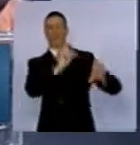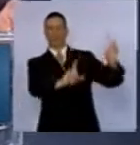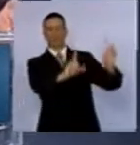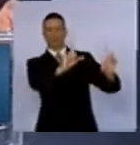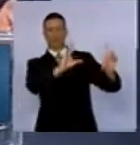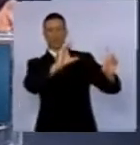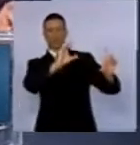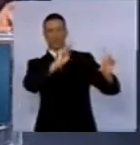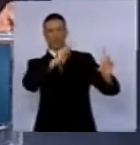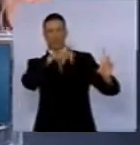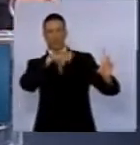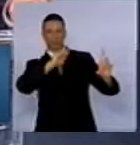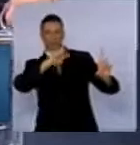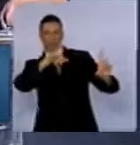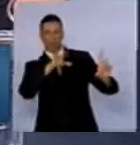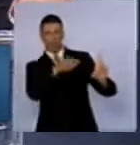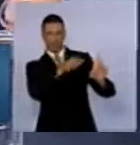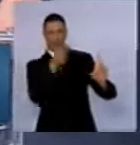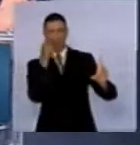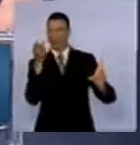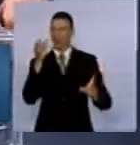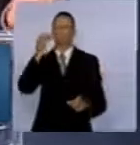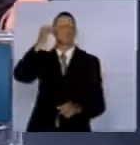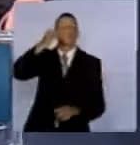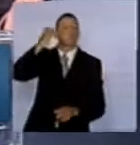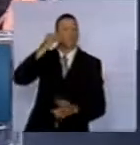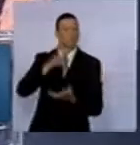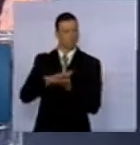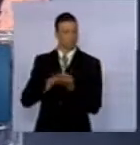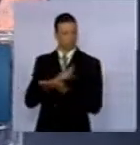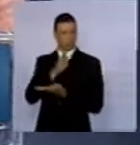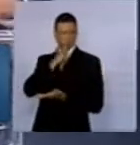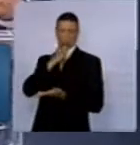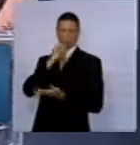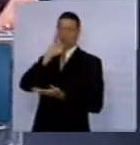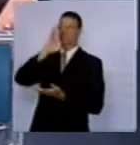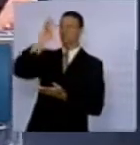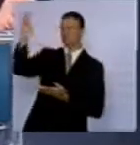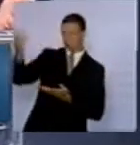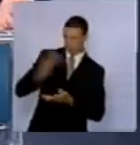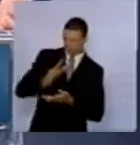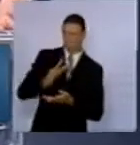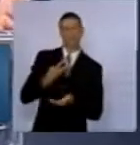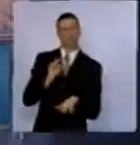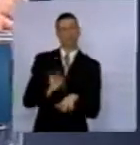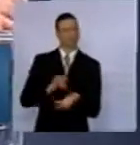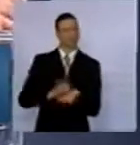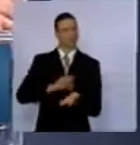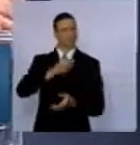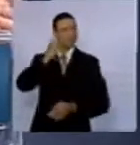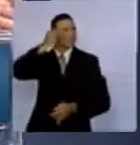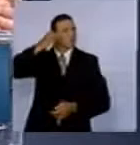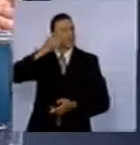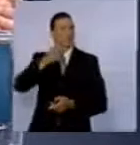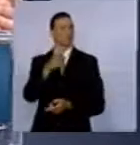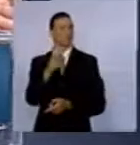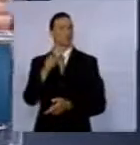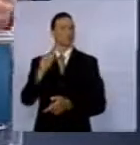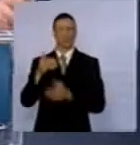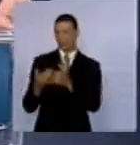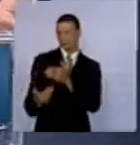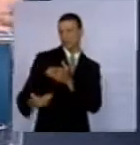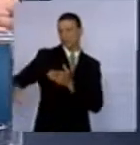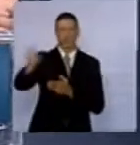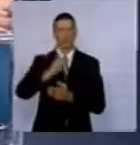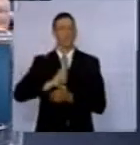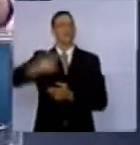dizendo que a gente não tem experiência. É claro que nós não temos experiência, a gente não conseguiu fazer, nós não estamos fazendo, né? Nós não podemos ter experiência em fazer seriado se a